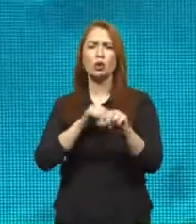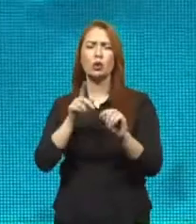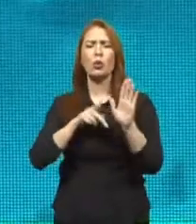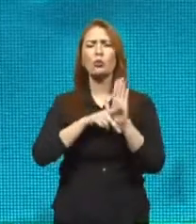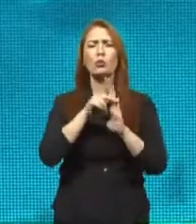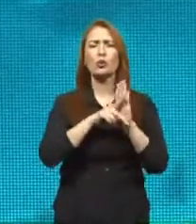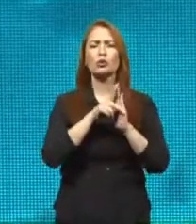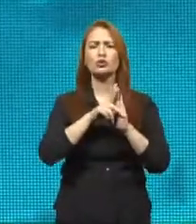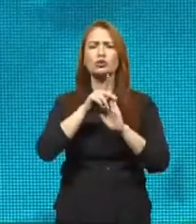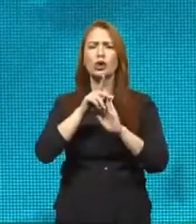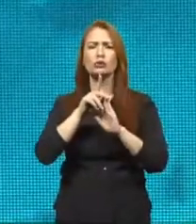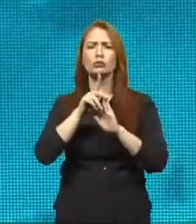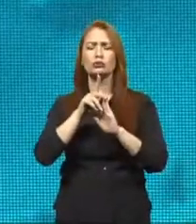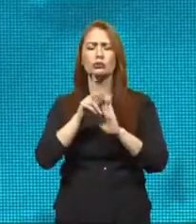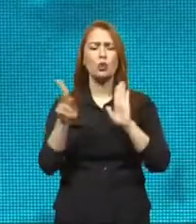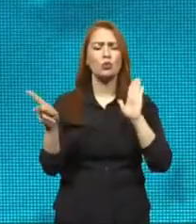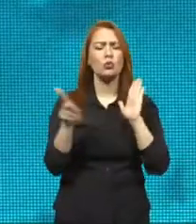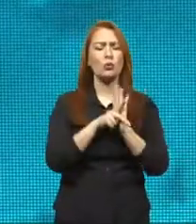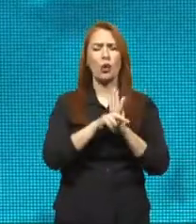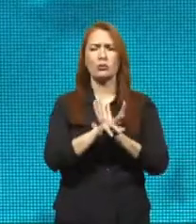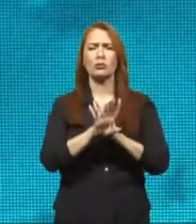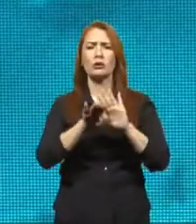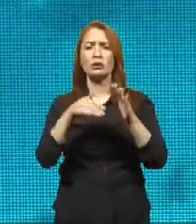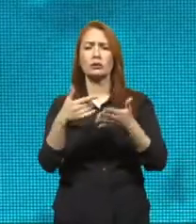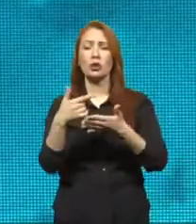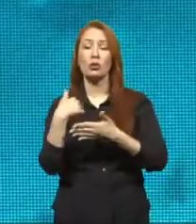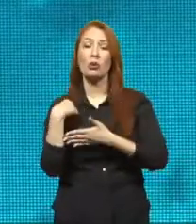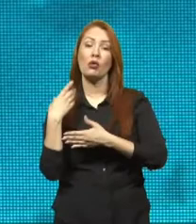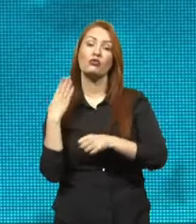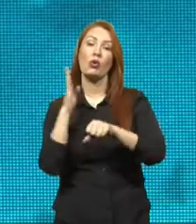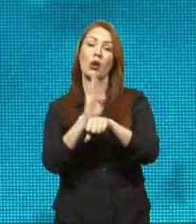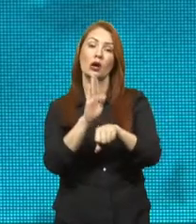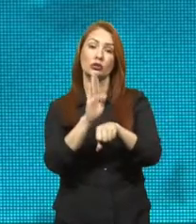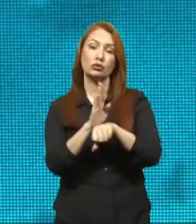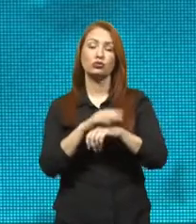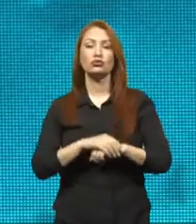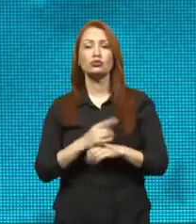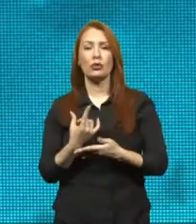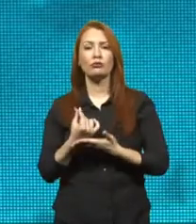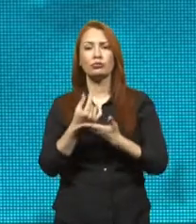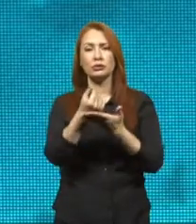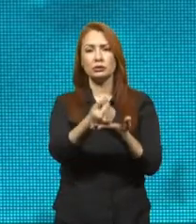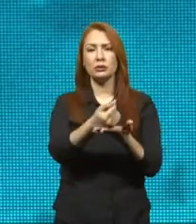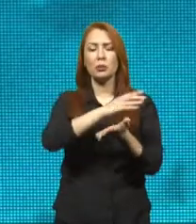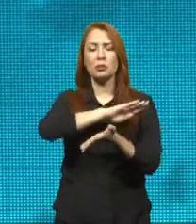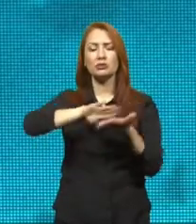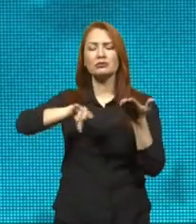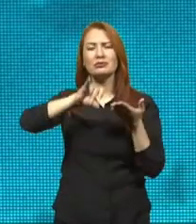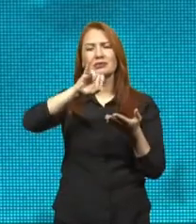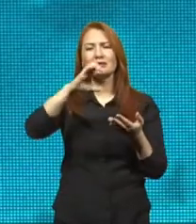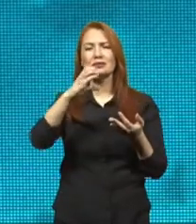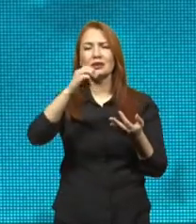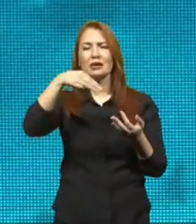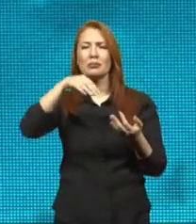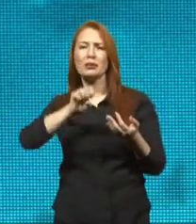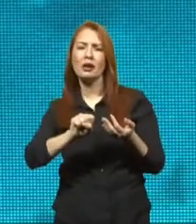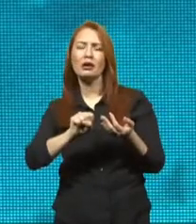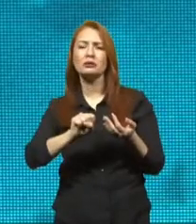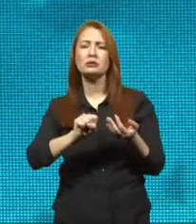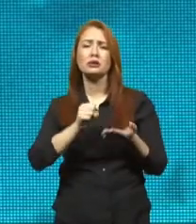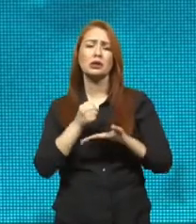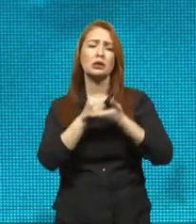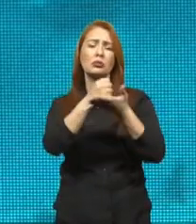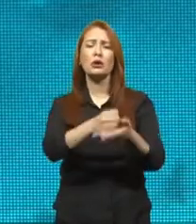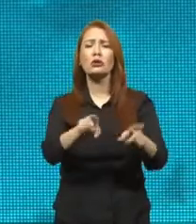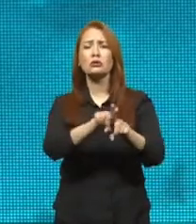querem colocar um dinheiro, um recurso para ter a isenção do ICMS, para poder incentivar o setor da reciclagem. Então elas aportam